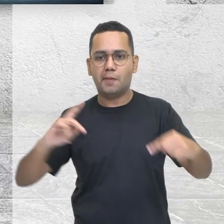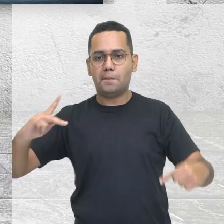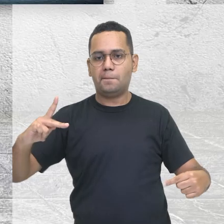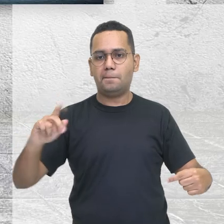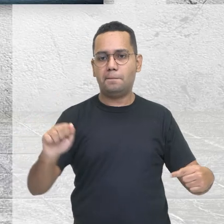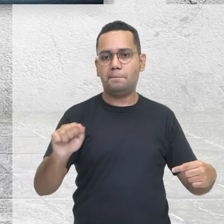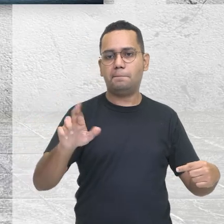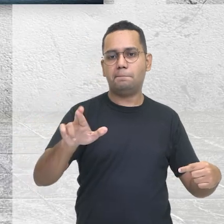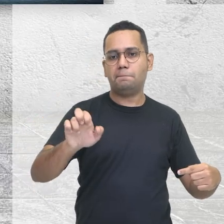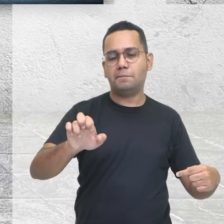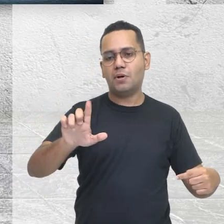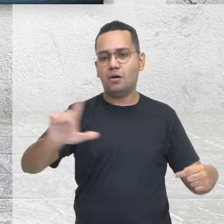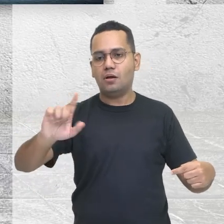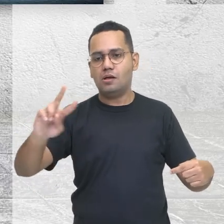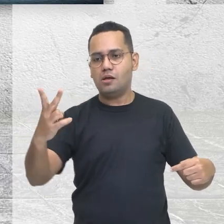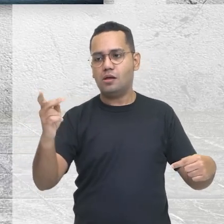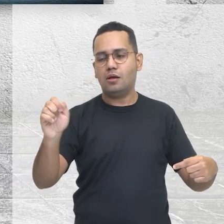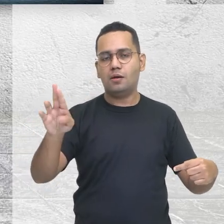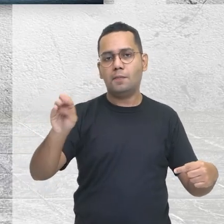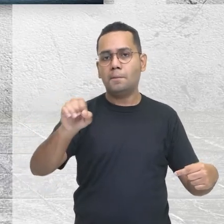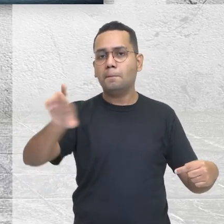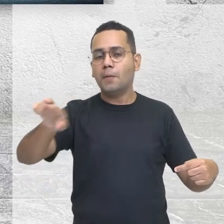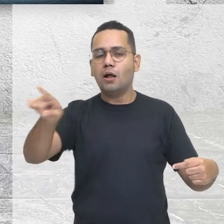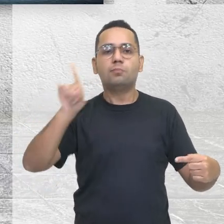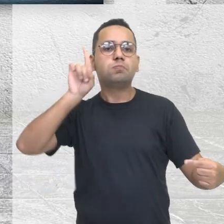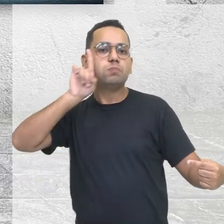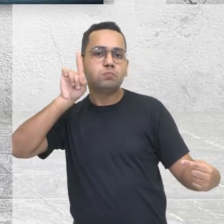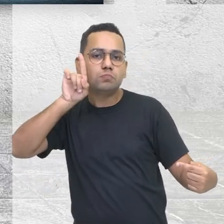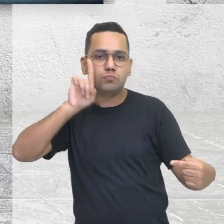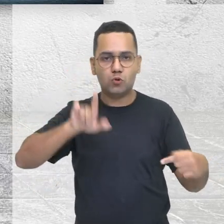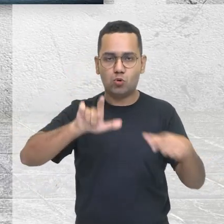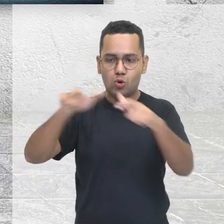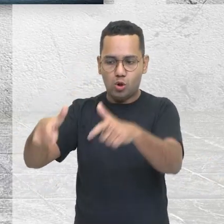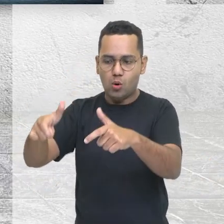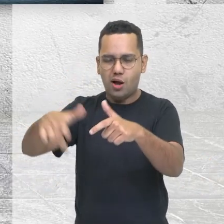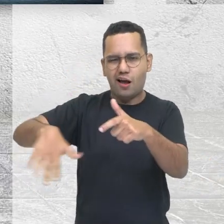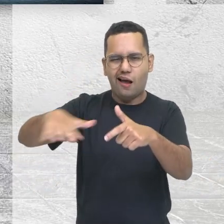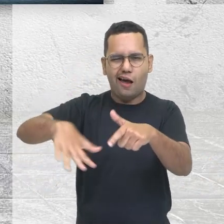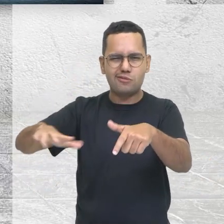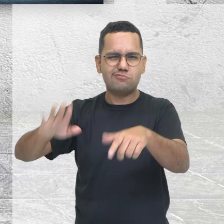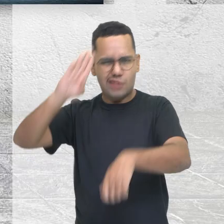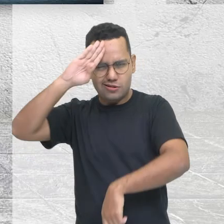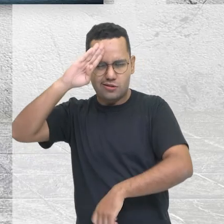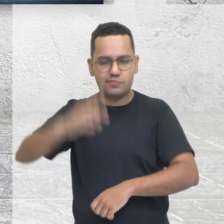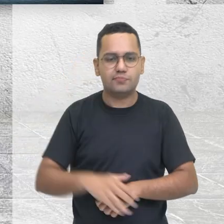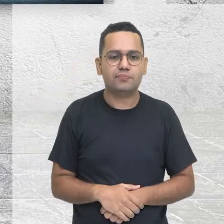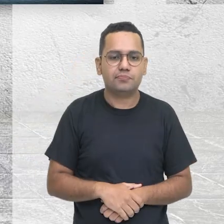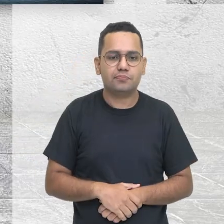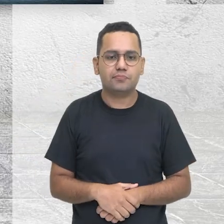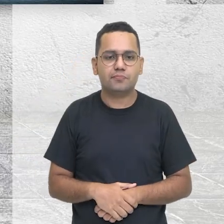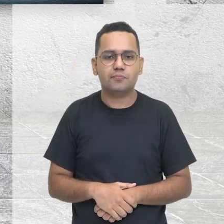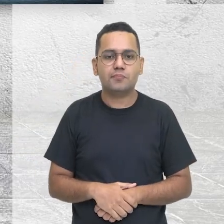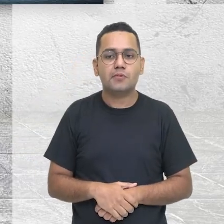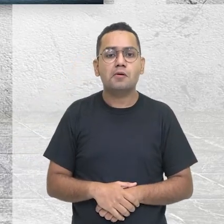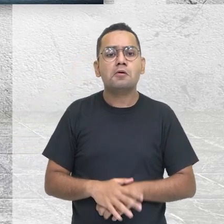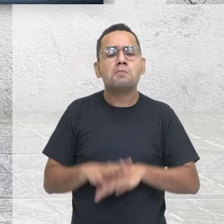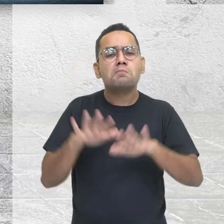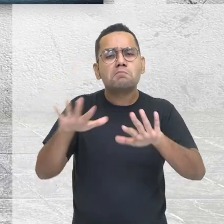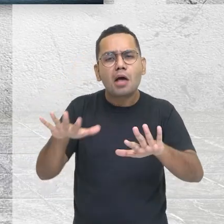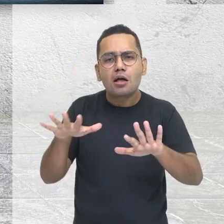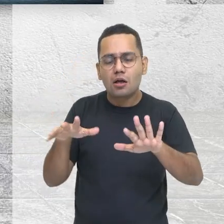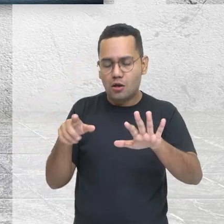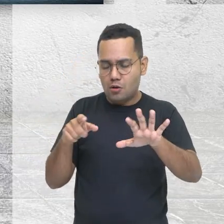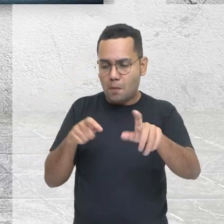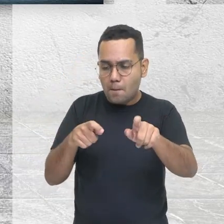militar norte-americana localizada no Pacífico. E o Pacífico era uma região que estava ali sendo dominada